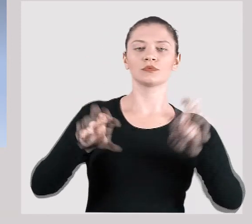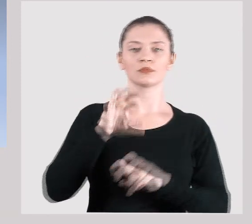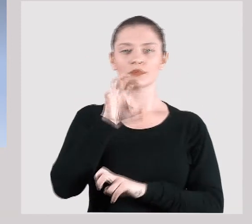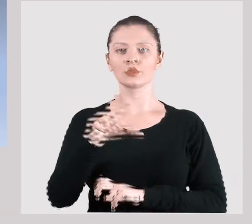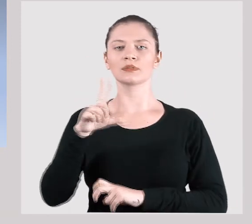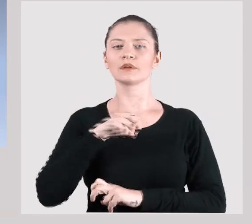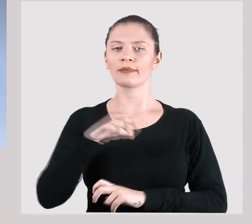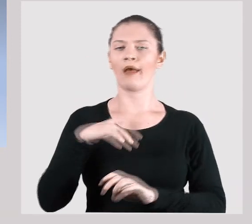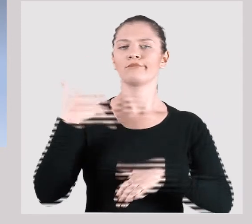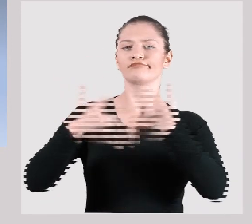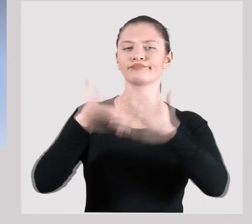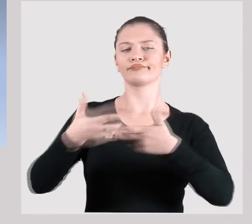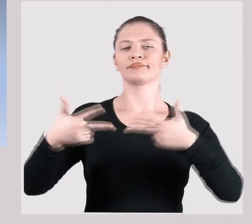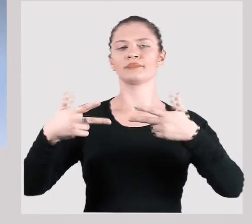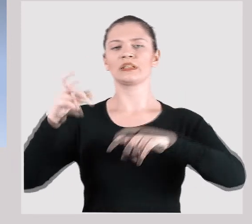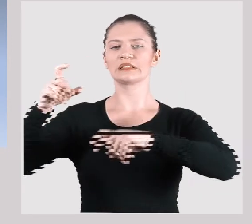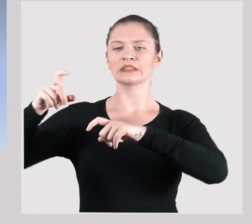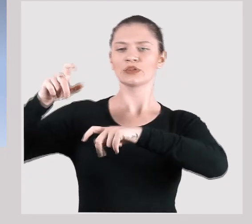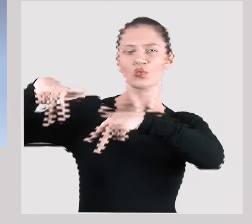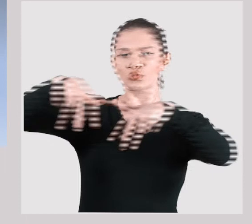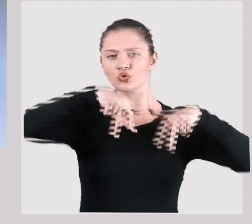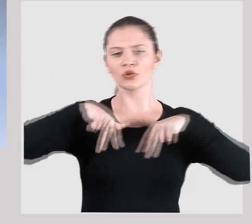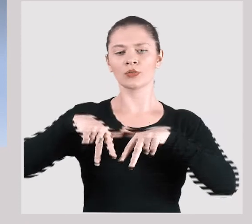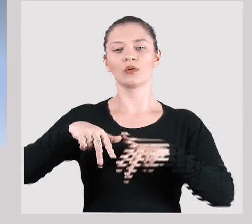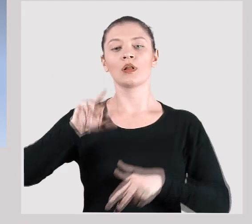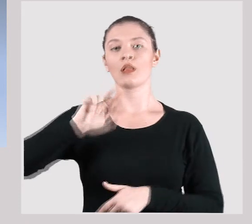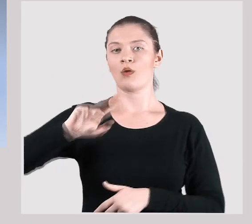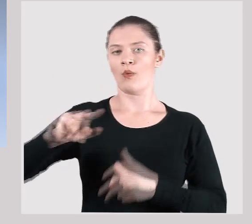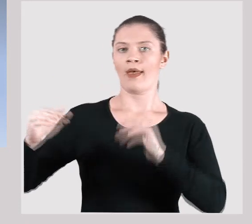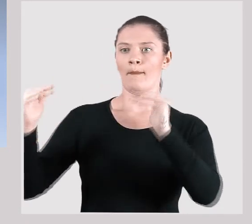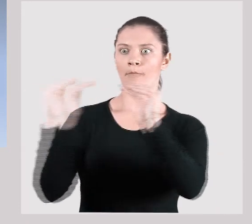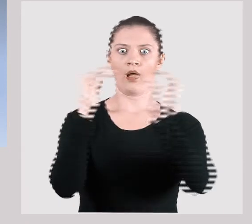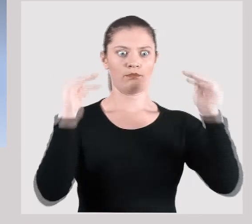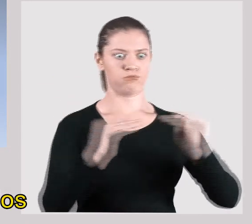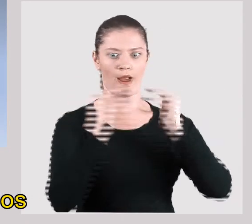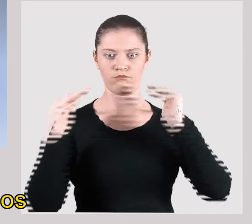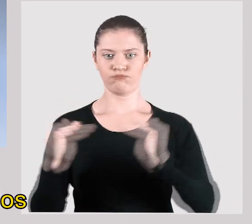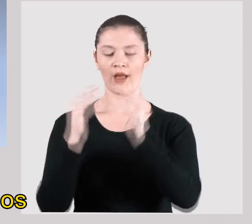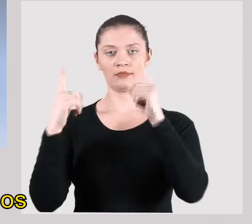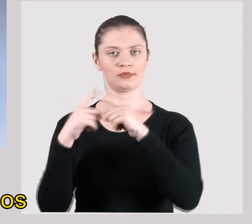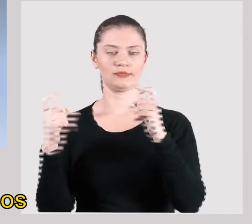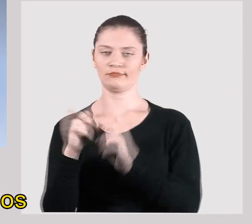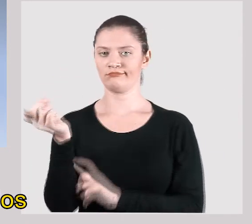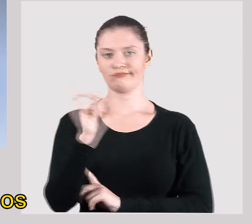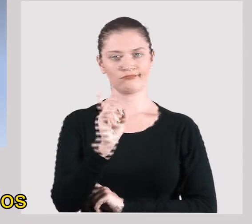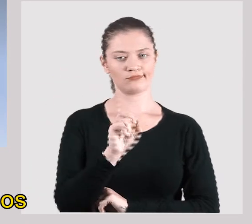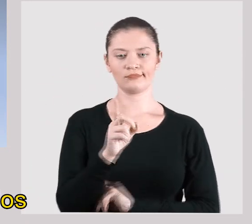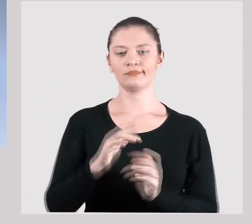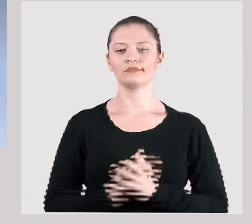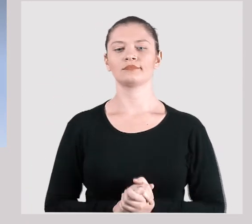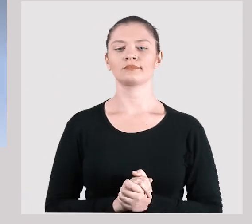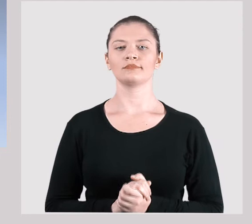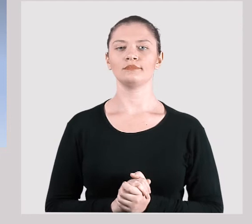a sexualidade. Então, esse assunto não é um consenso científico. Nos Estados Unidos já tem